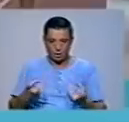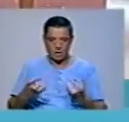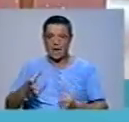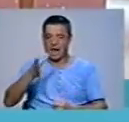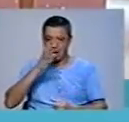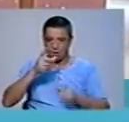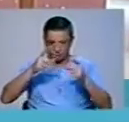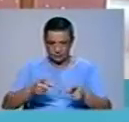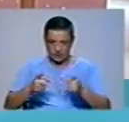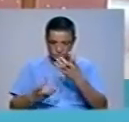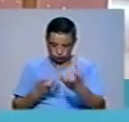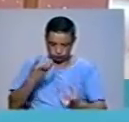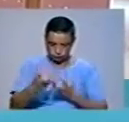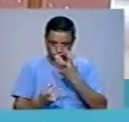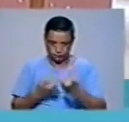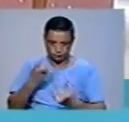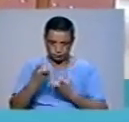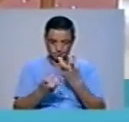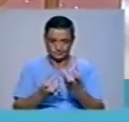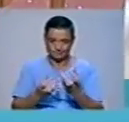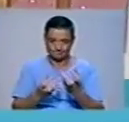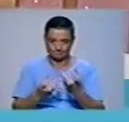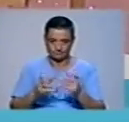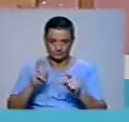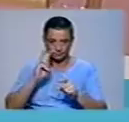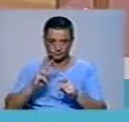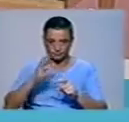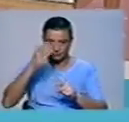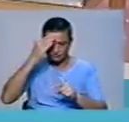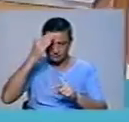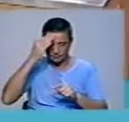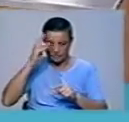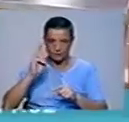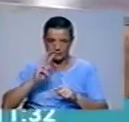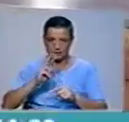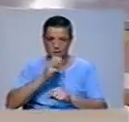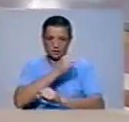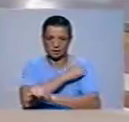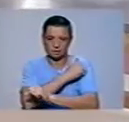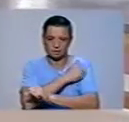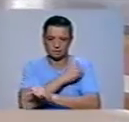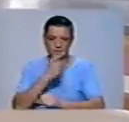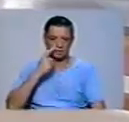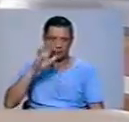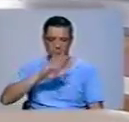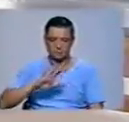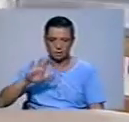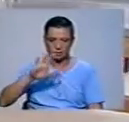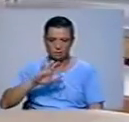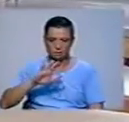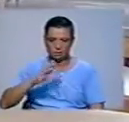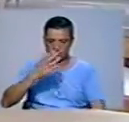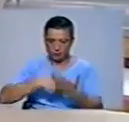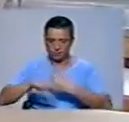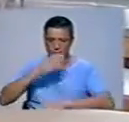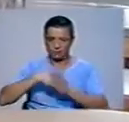está então, a fervilhar, estão a ver, acho que se consegue ver em casa, que estamos a mostrar a imagem, a água já ferve, vamos então retirá-la